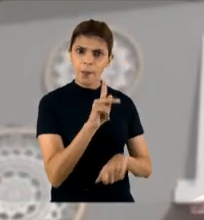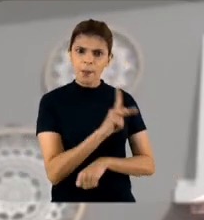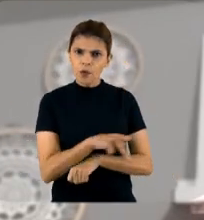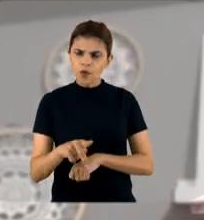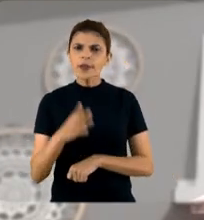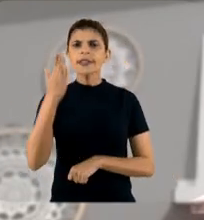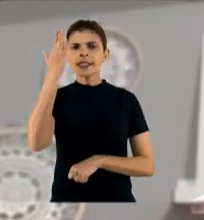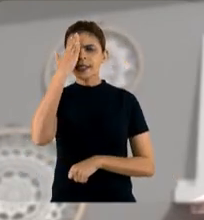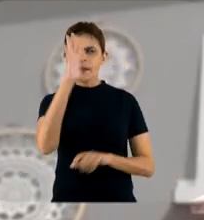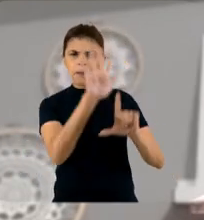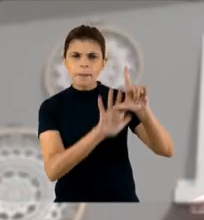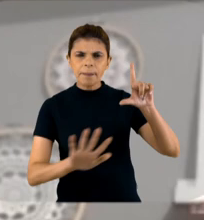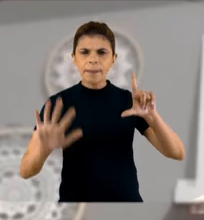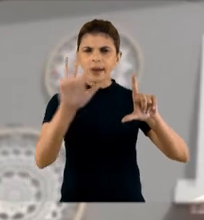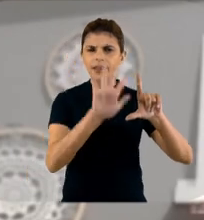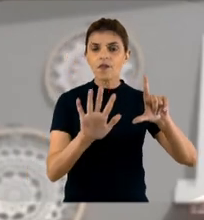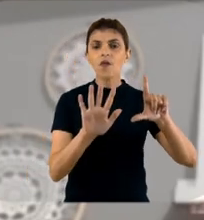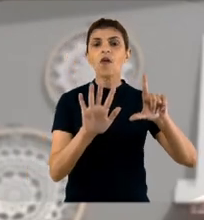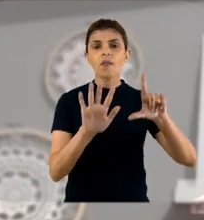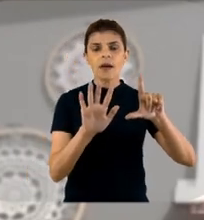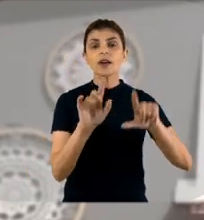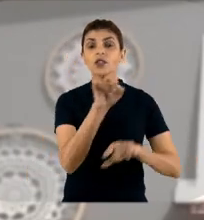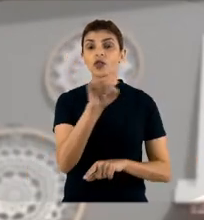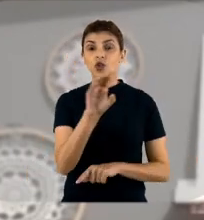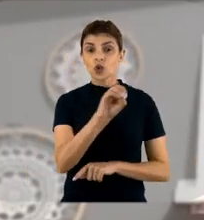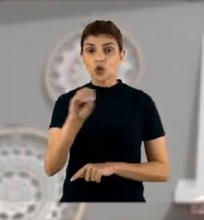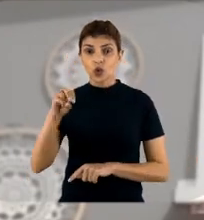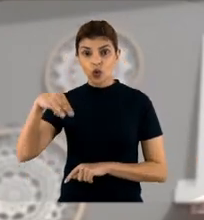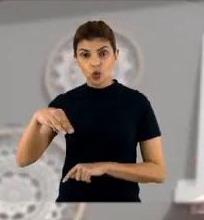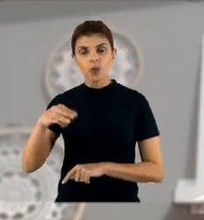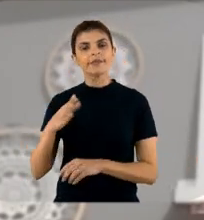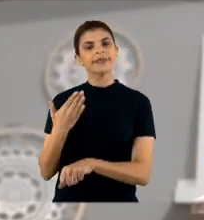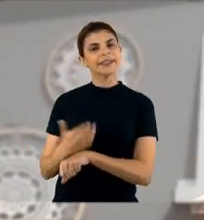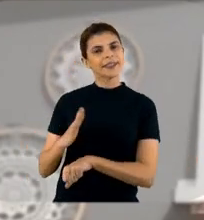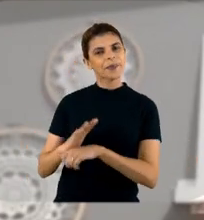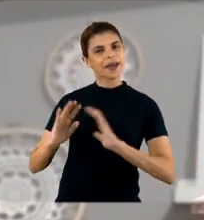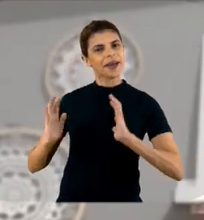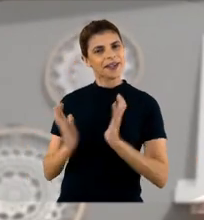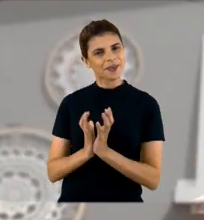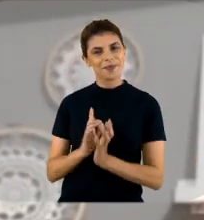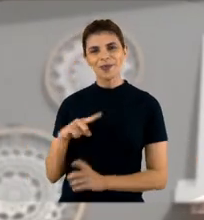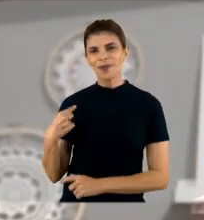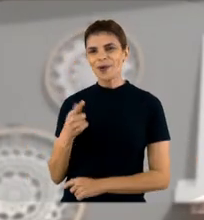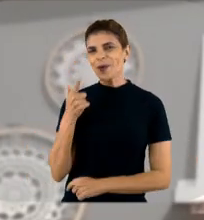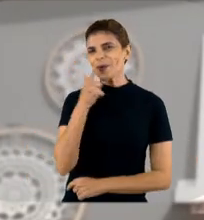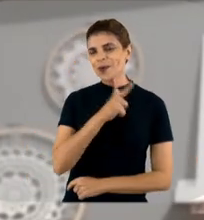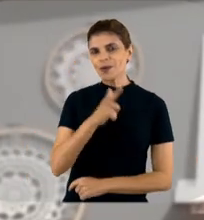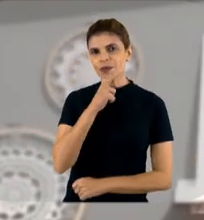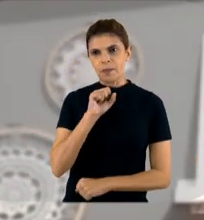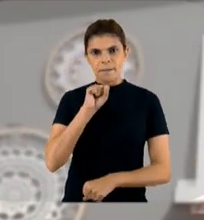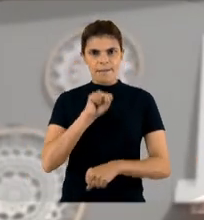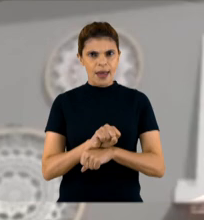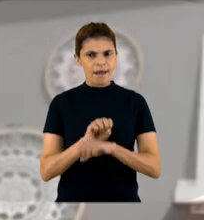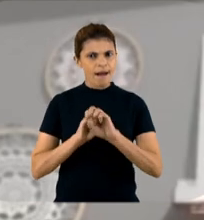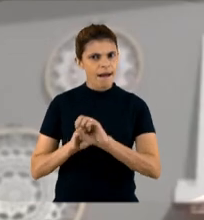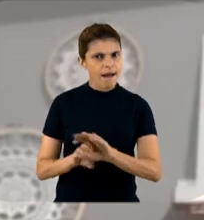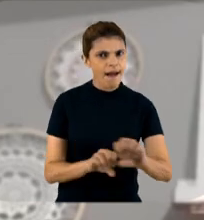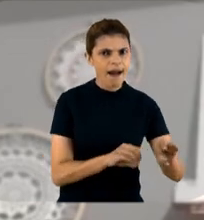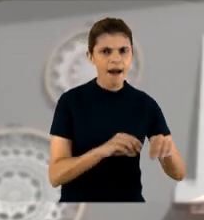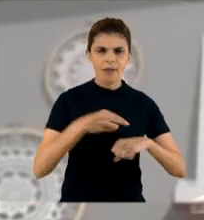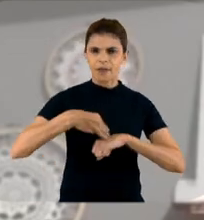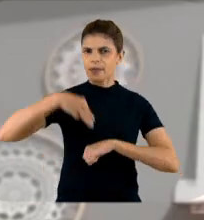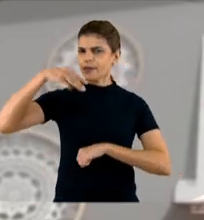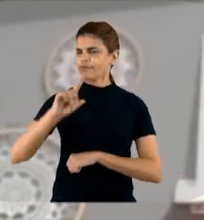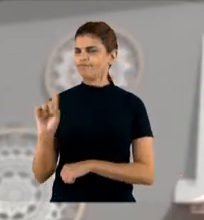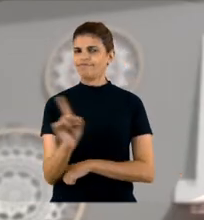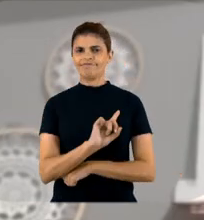aprendeu a lidar com a plataforma Zoom e recebeu o treinamento da nossa equipe. Com isso, conseguimos não paralisar as atividades